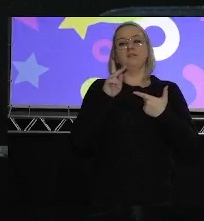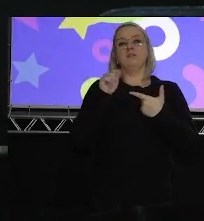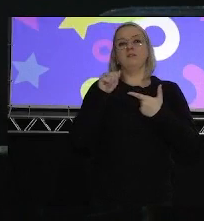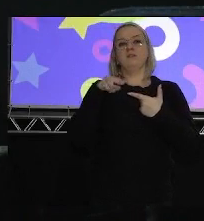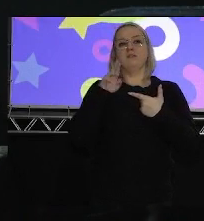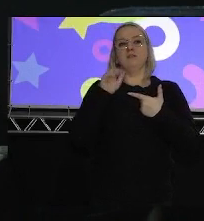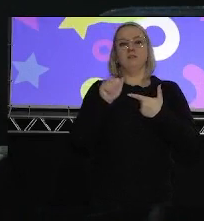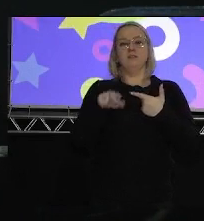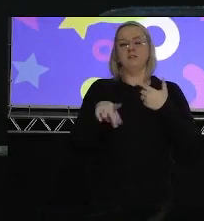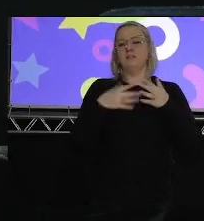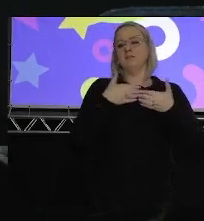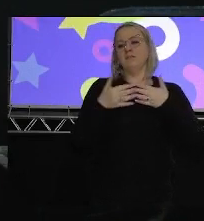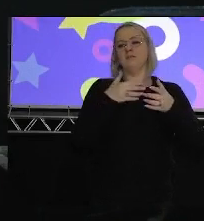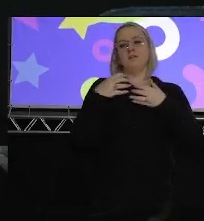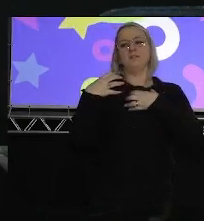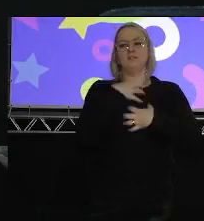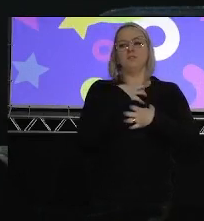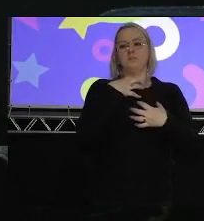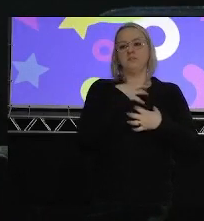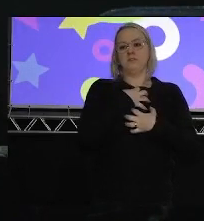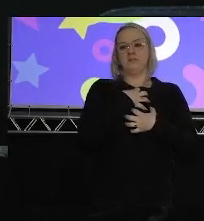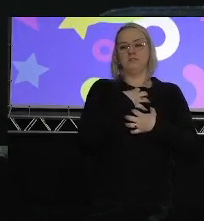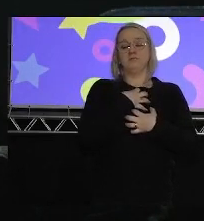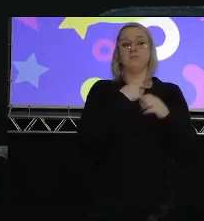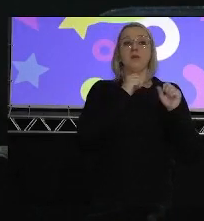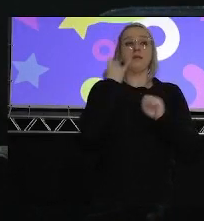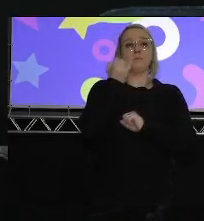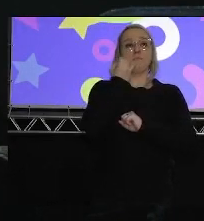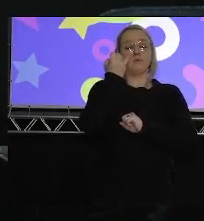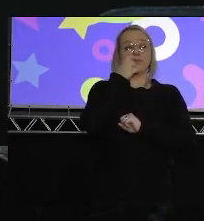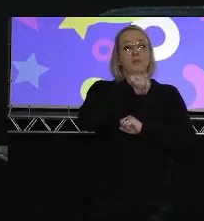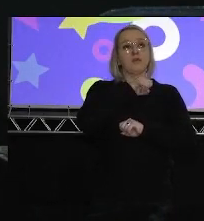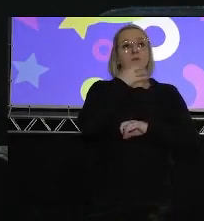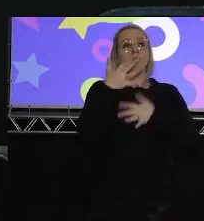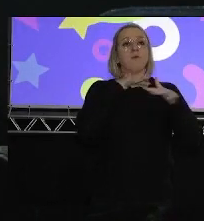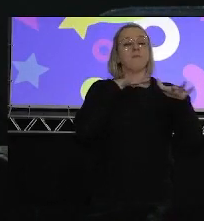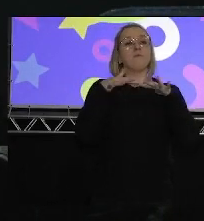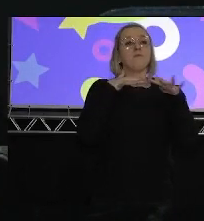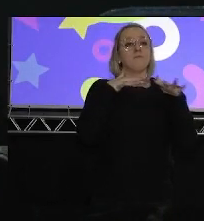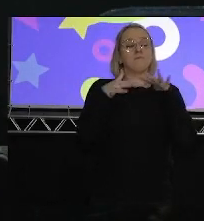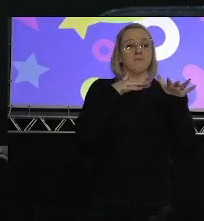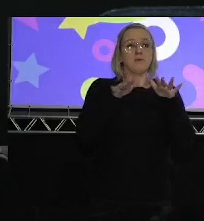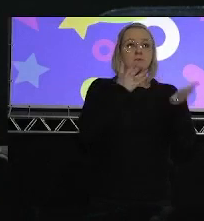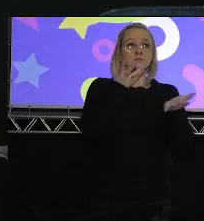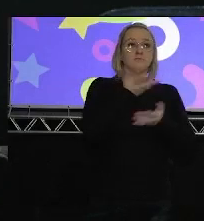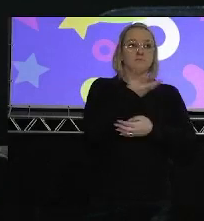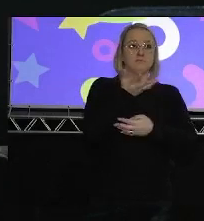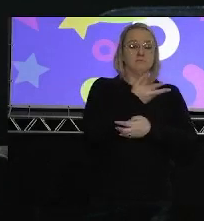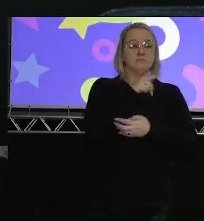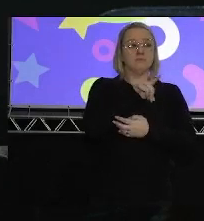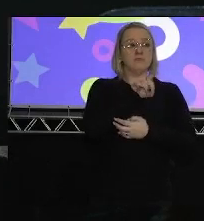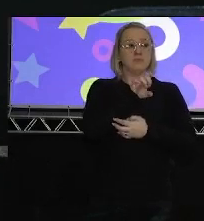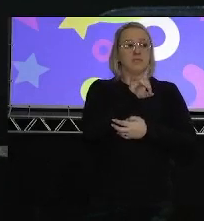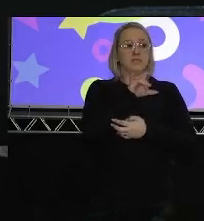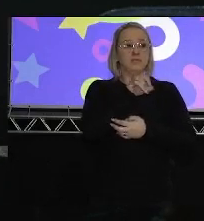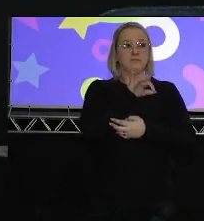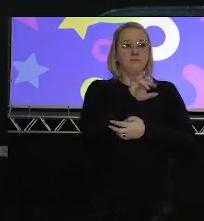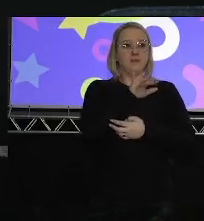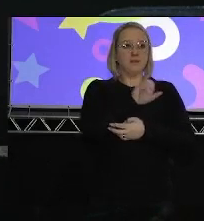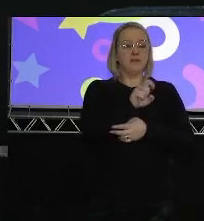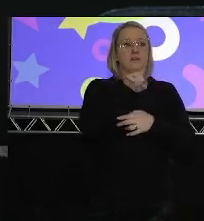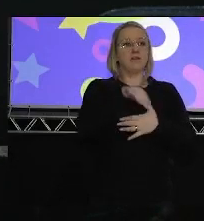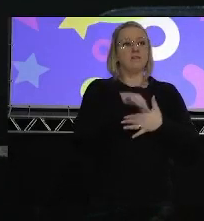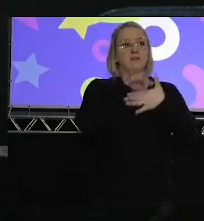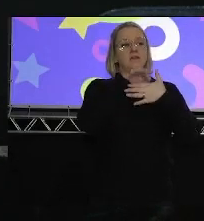trabalha de qualquer jeito, não importa. O que me importa é que quem vai dar o ritmo, o ciclo de delivery, a governança, vai